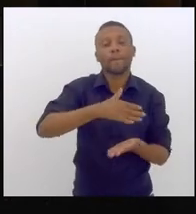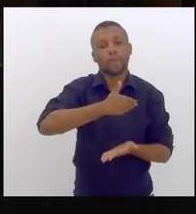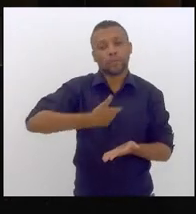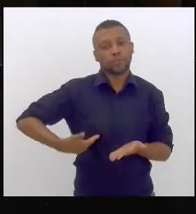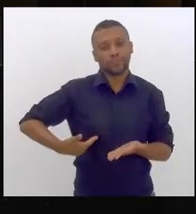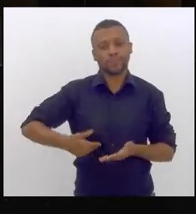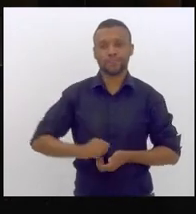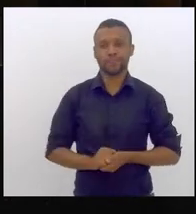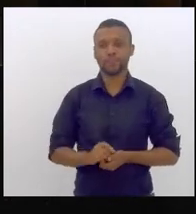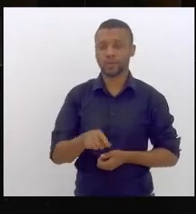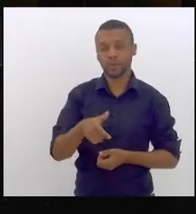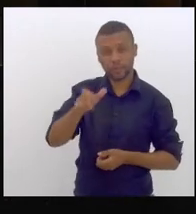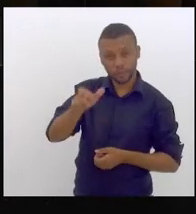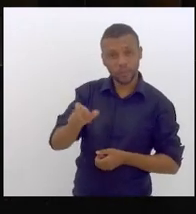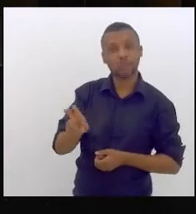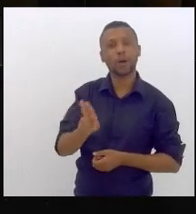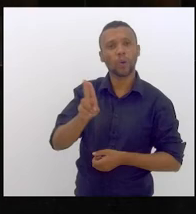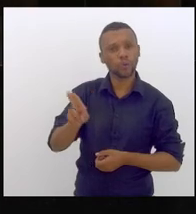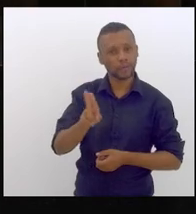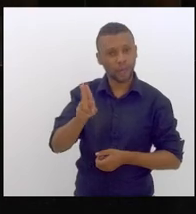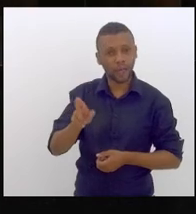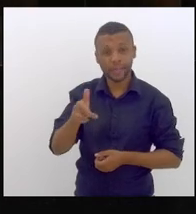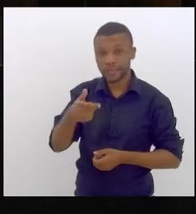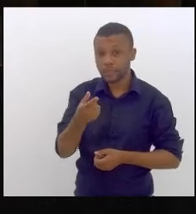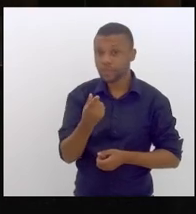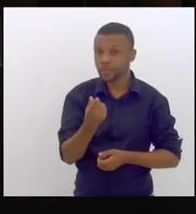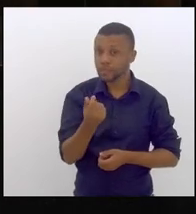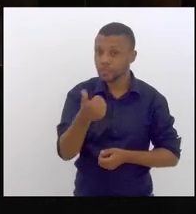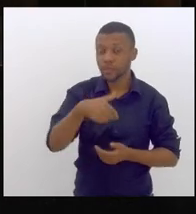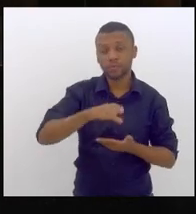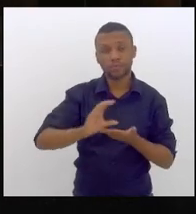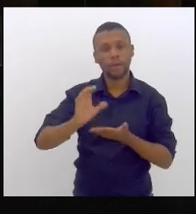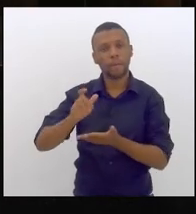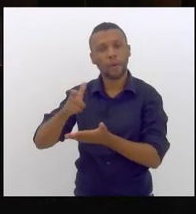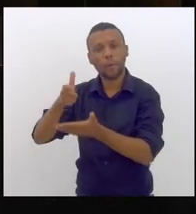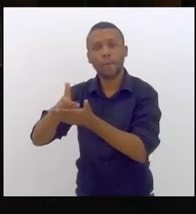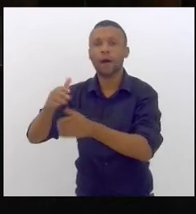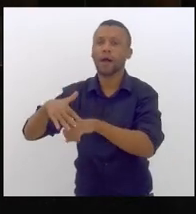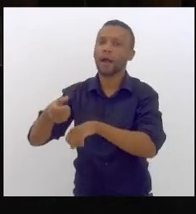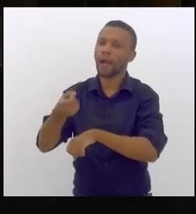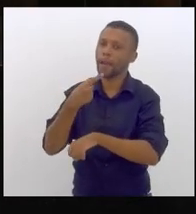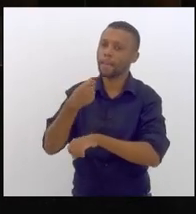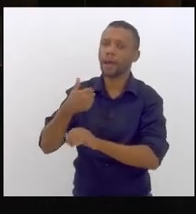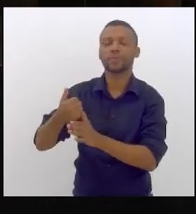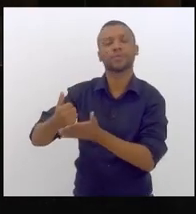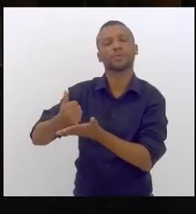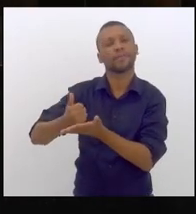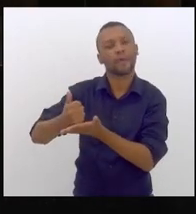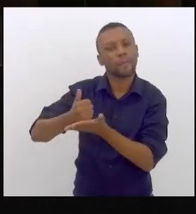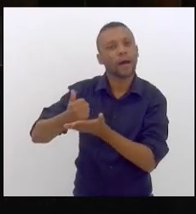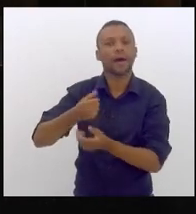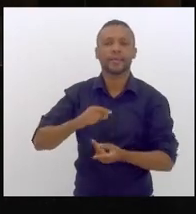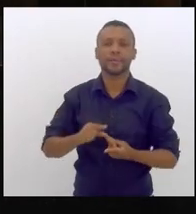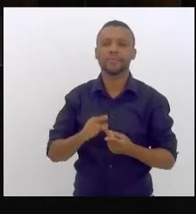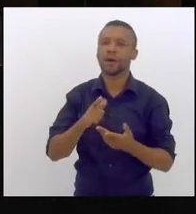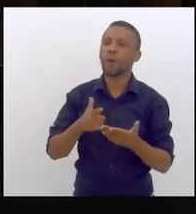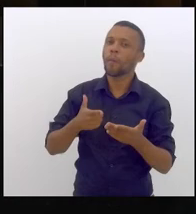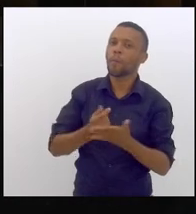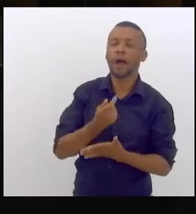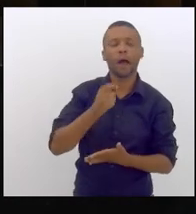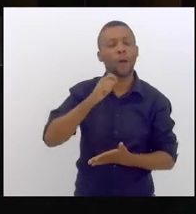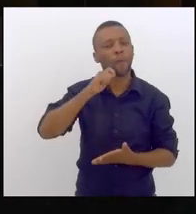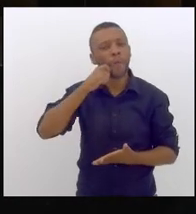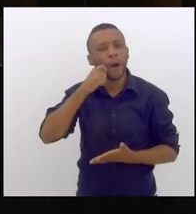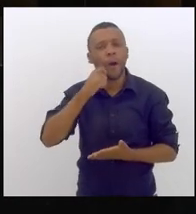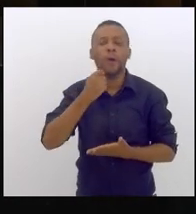ela vai utilizar desse dinheiro para comprar remédio na farmácia da esquina, comprar o pão de cada